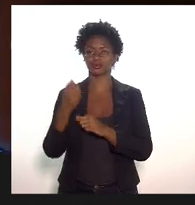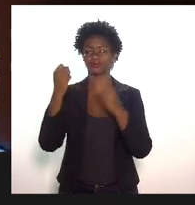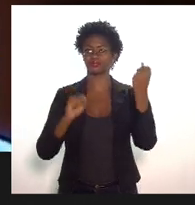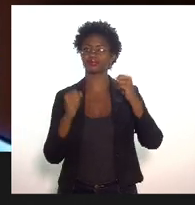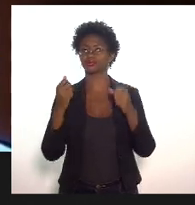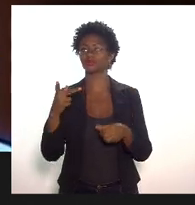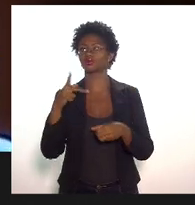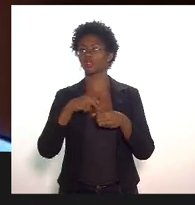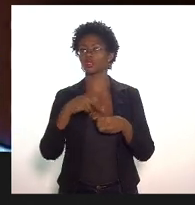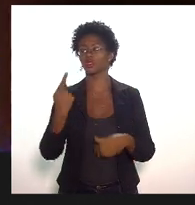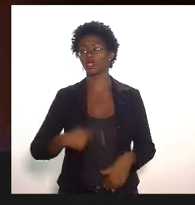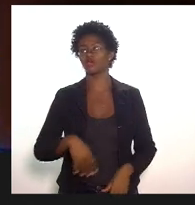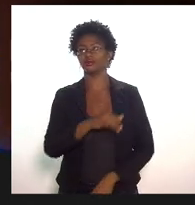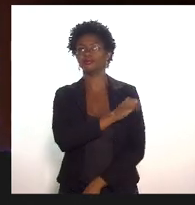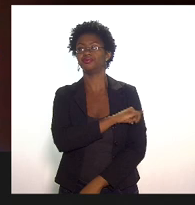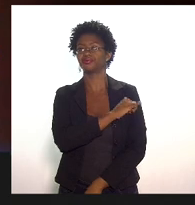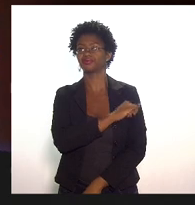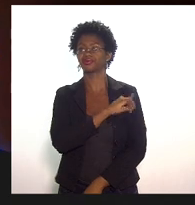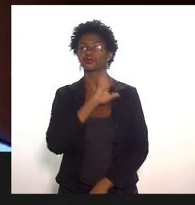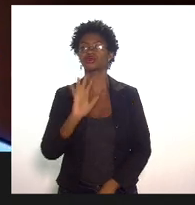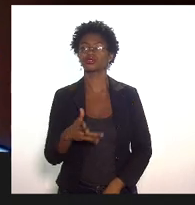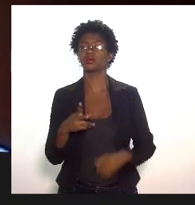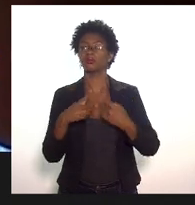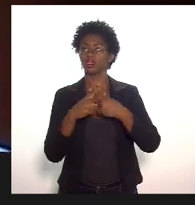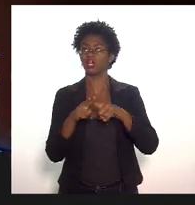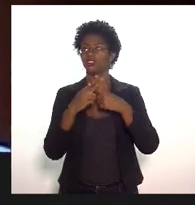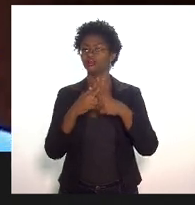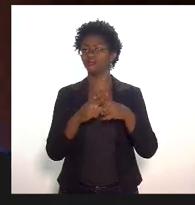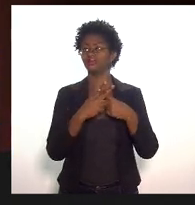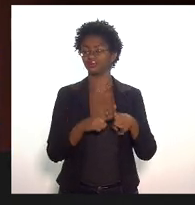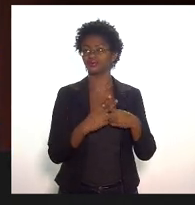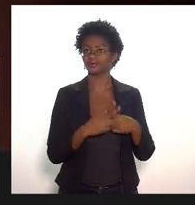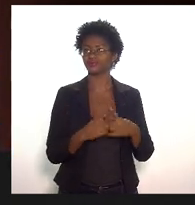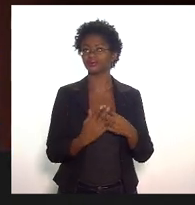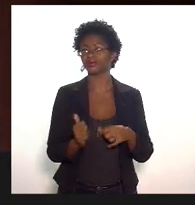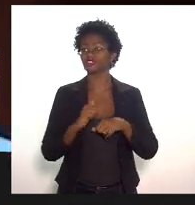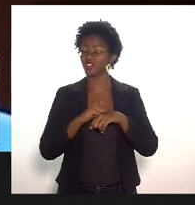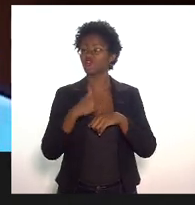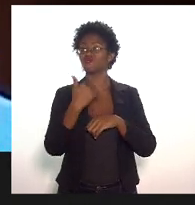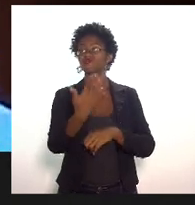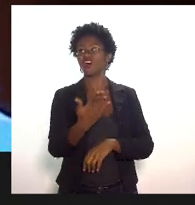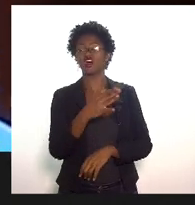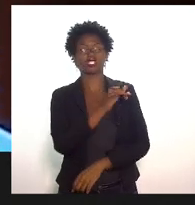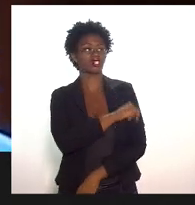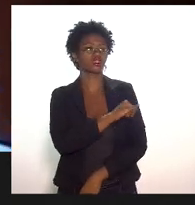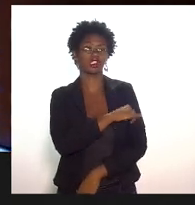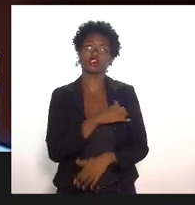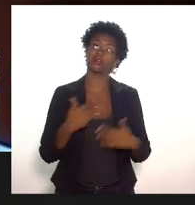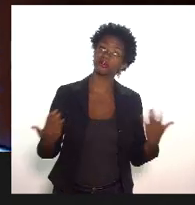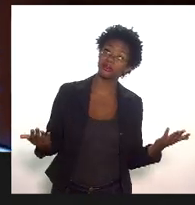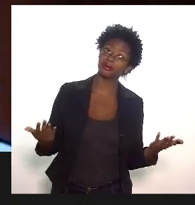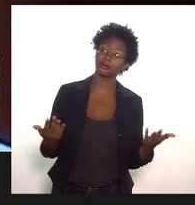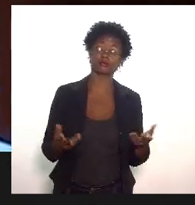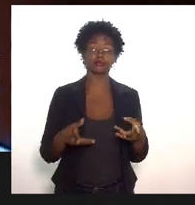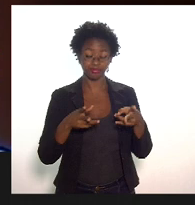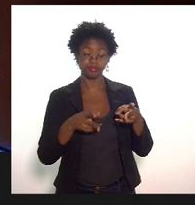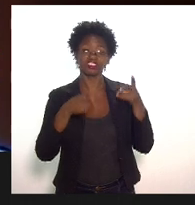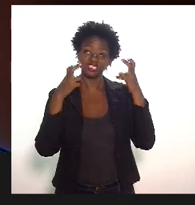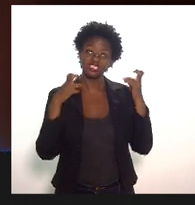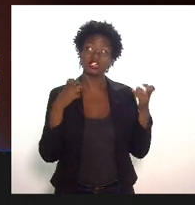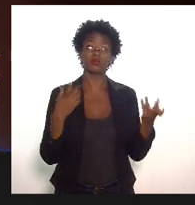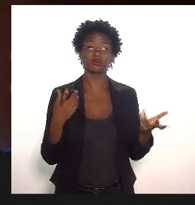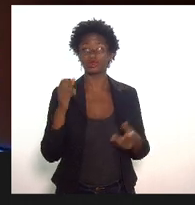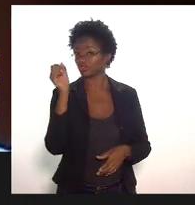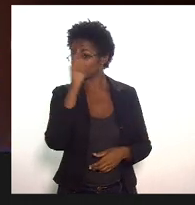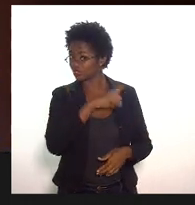Janeiro já fazem manutenção e reparos em estaleiros de fora do Rio de Janeiro. Então, veja, Vossa Excelência, o tamanho do nosso